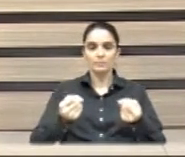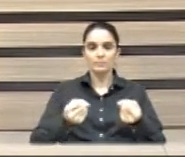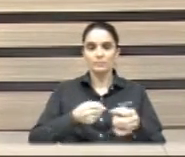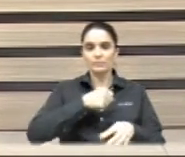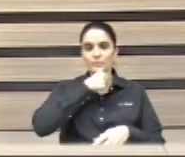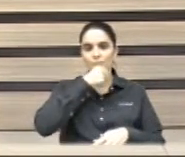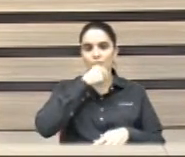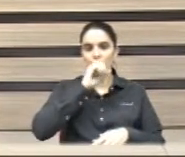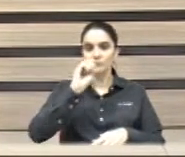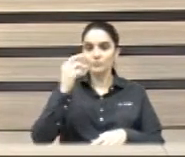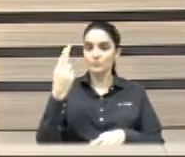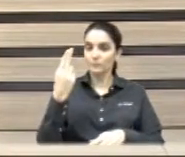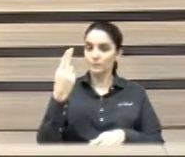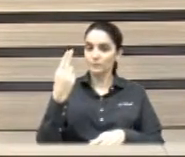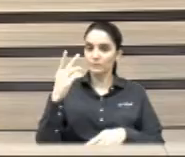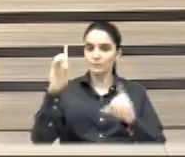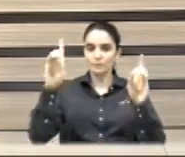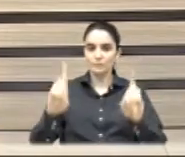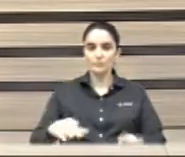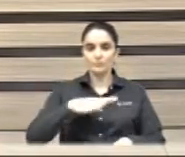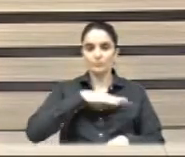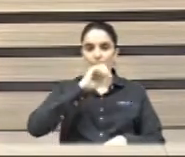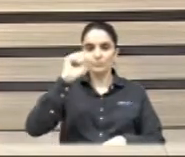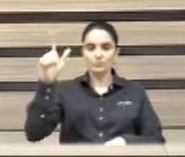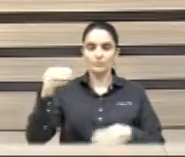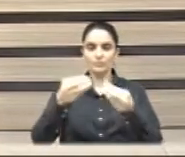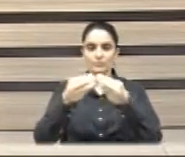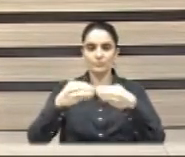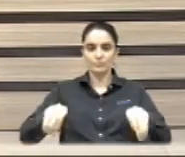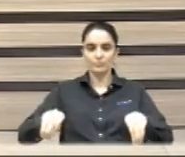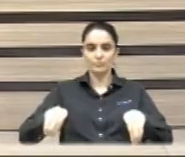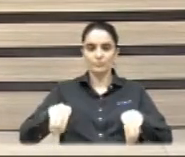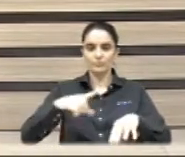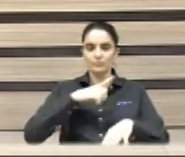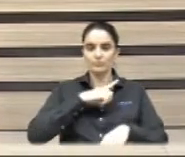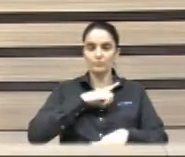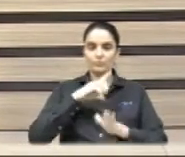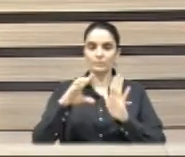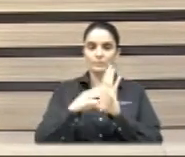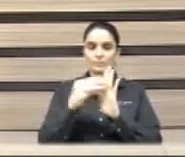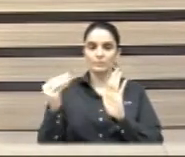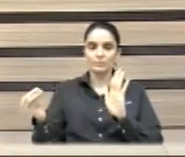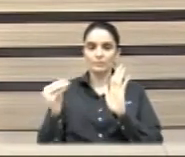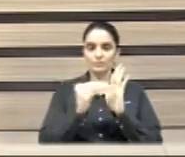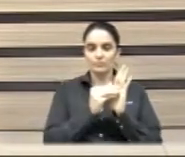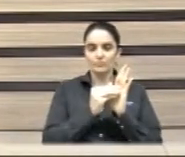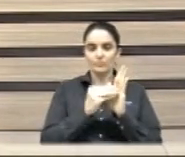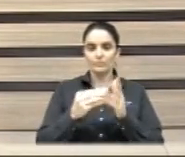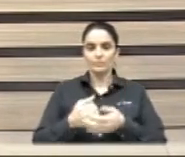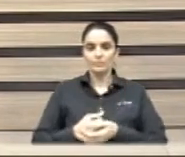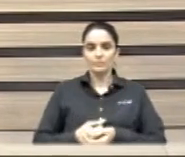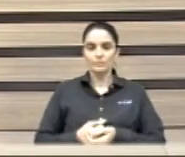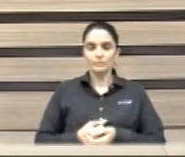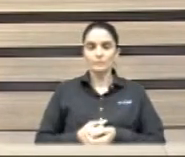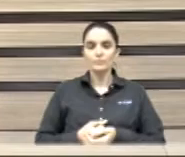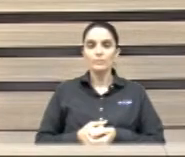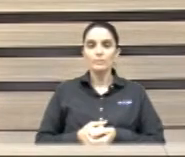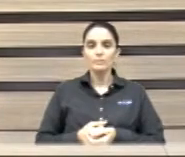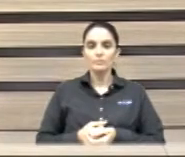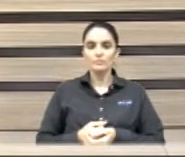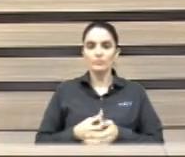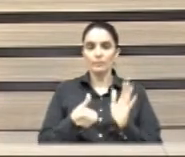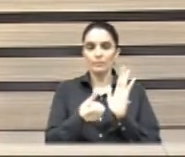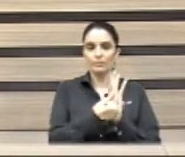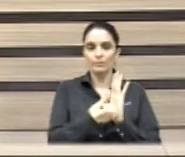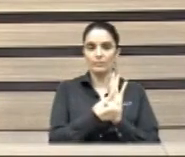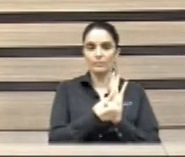Preferencial de veículos para idosos. O projeto está prejudicado por apresentação de emendas.